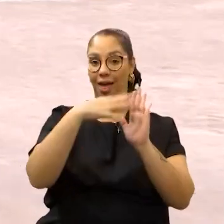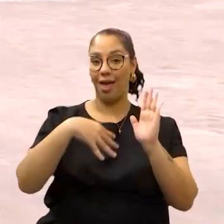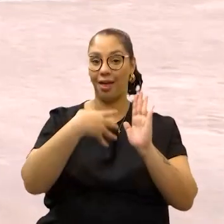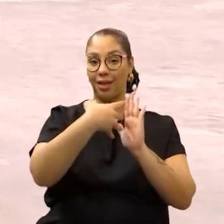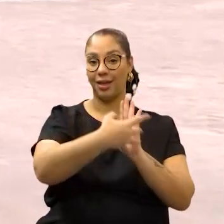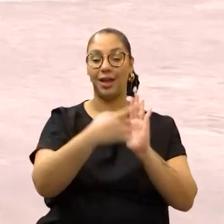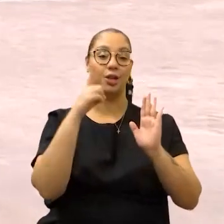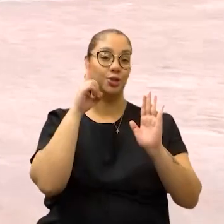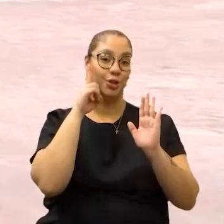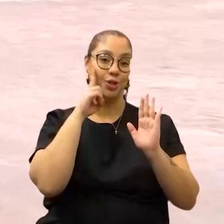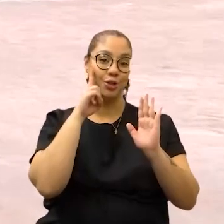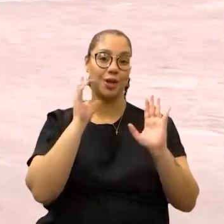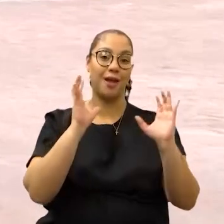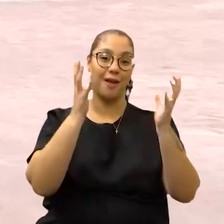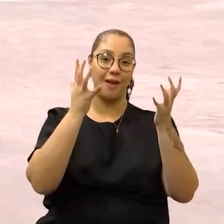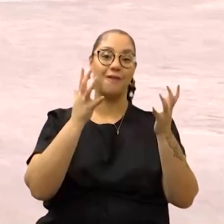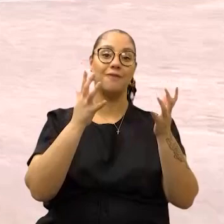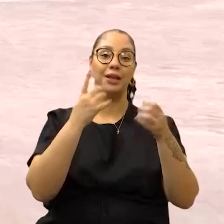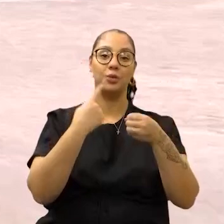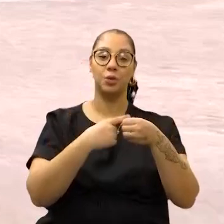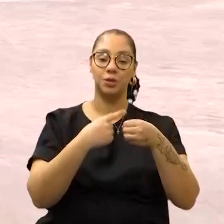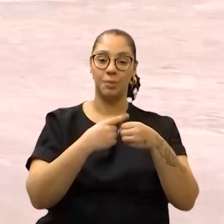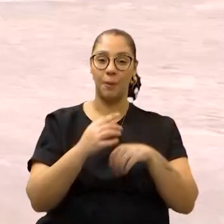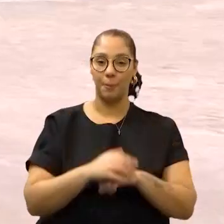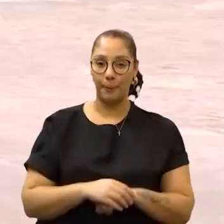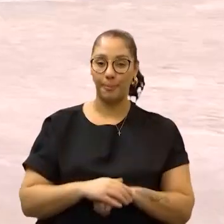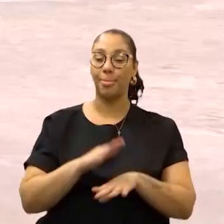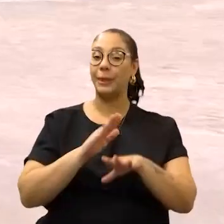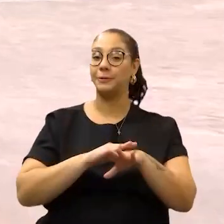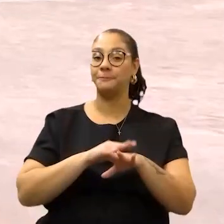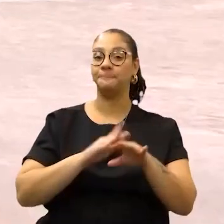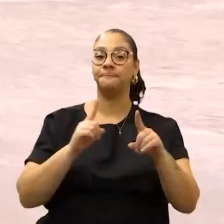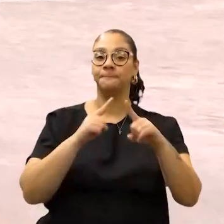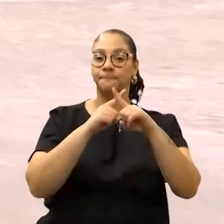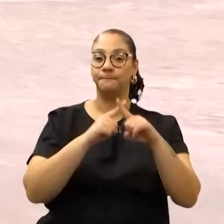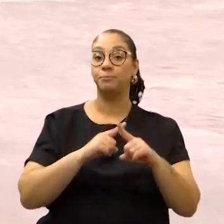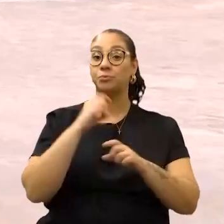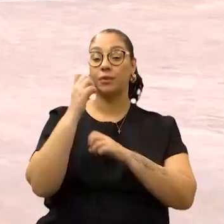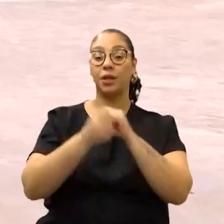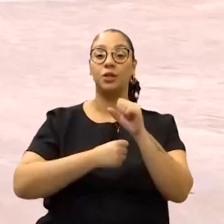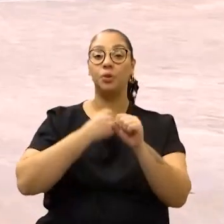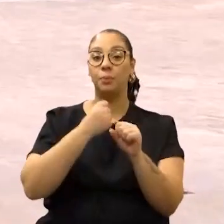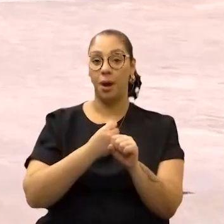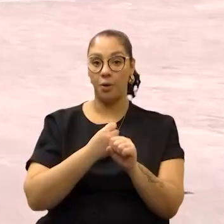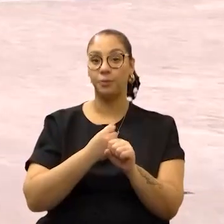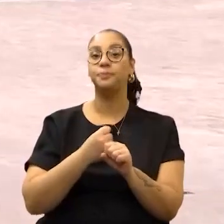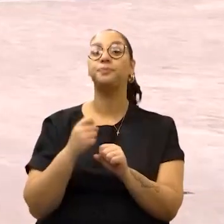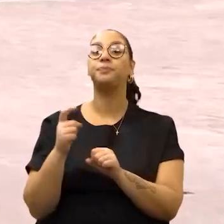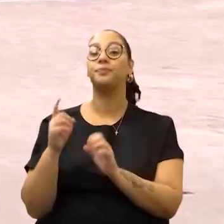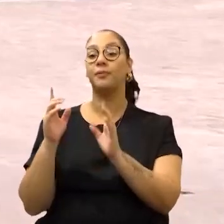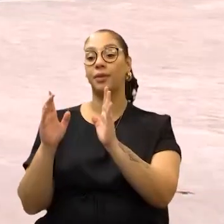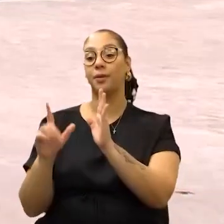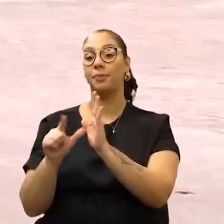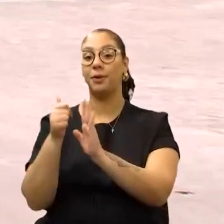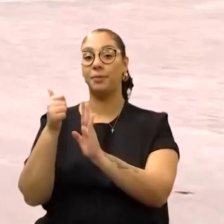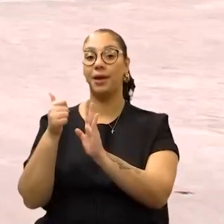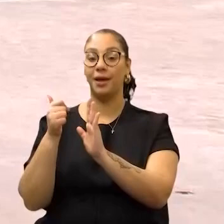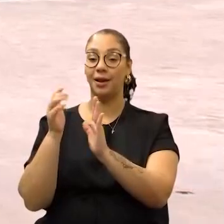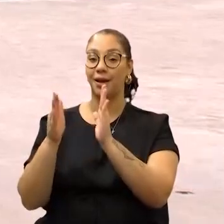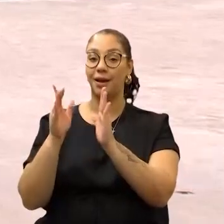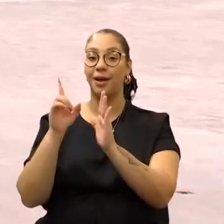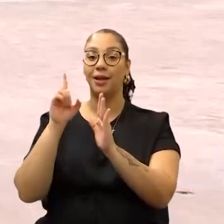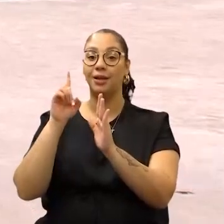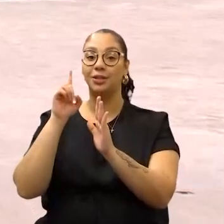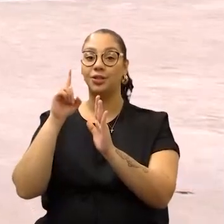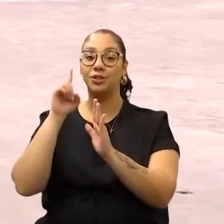integrar o calendário oficial de datas e eventos municipais. A realização do campeonato será anual, na primeira quinzena